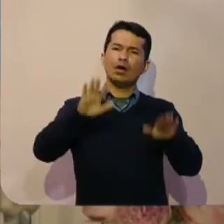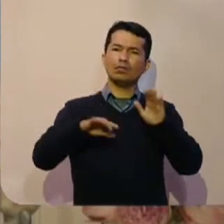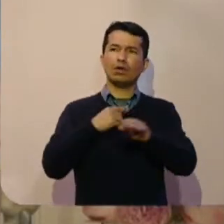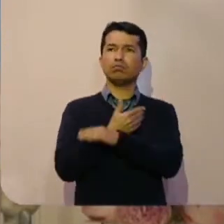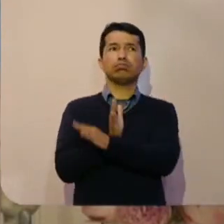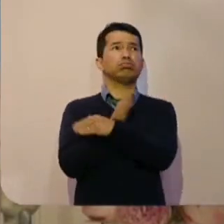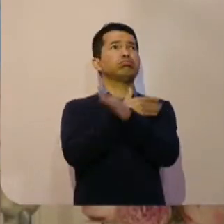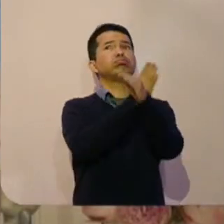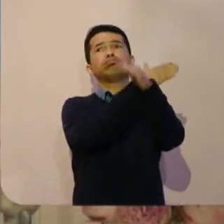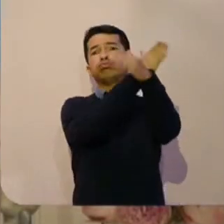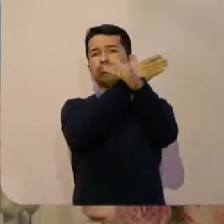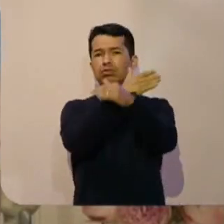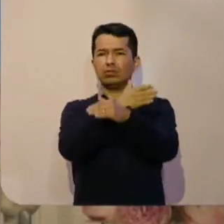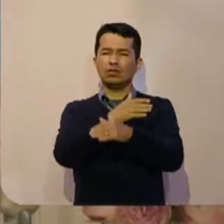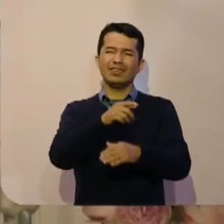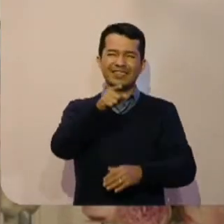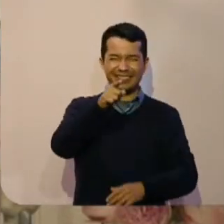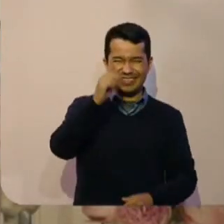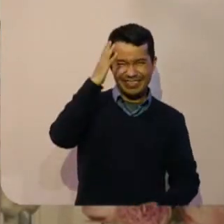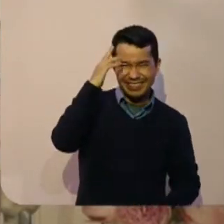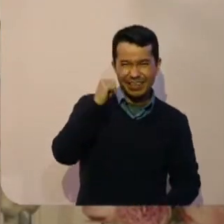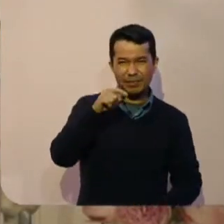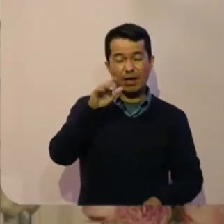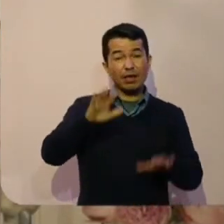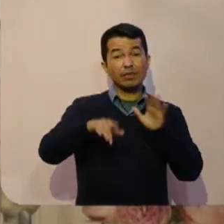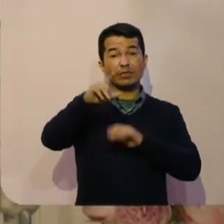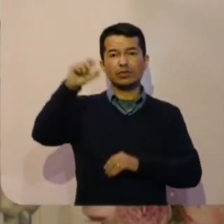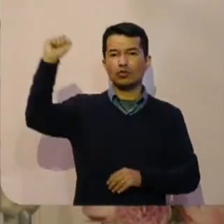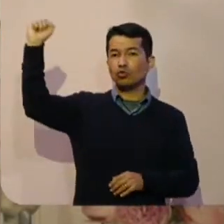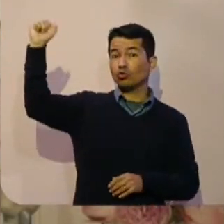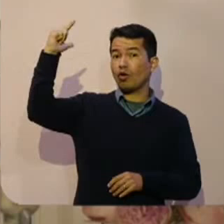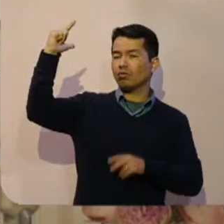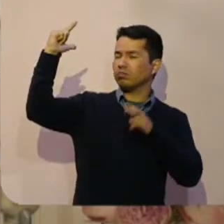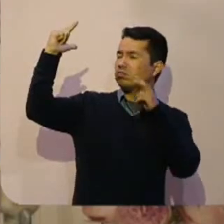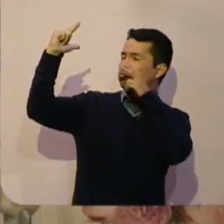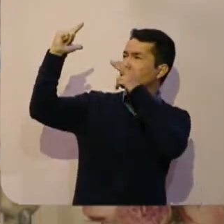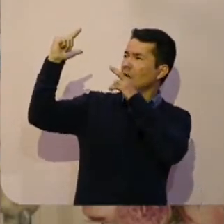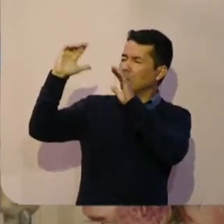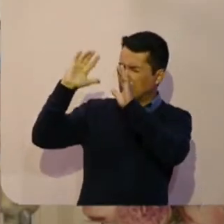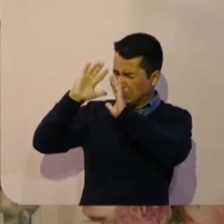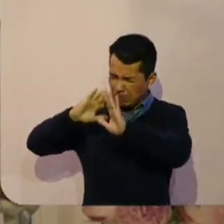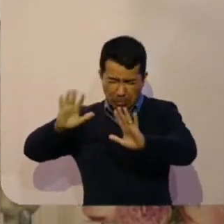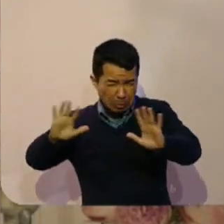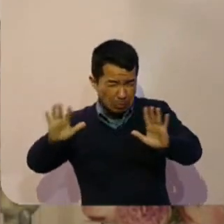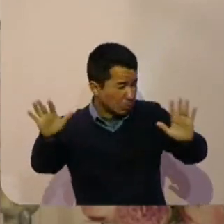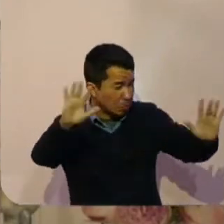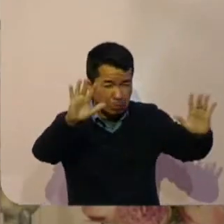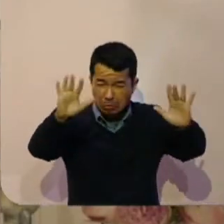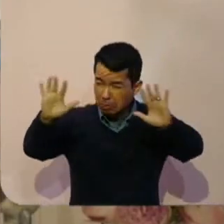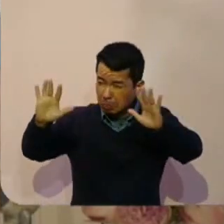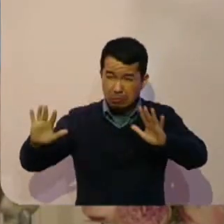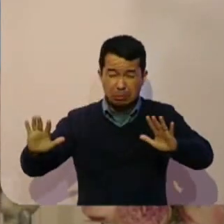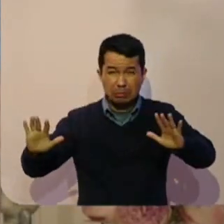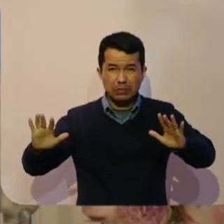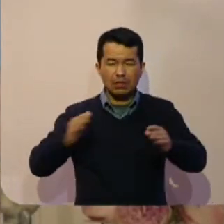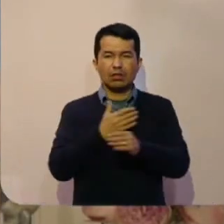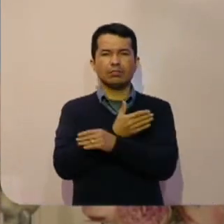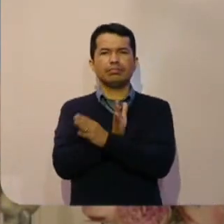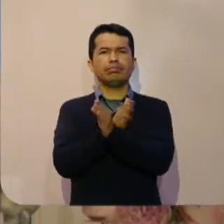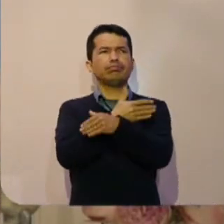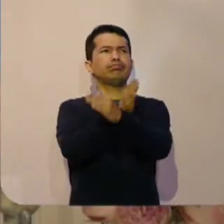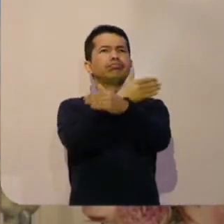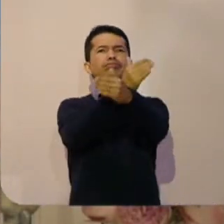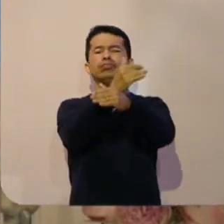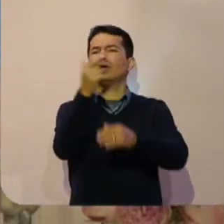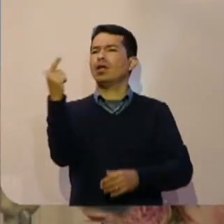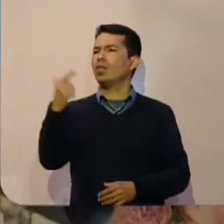minha visão. Quando eu estou olhando para o sol, minha visão ficou ofuscada, mas eu estou assim, meio perdido, não sei para onde eu vou. E é essa a